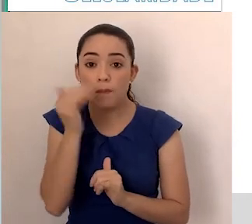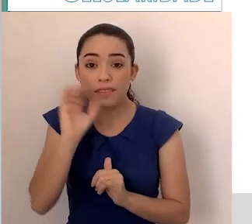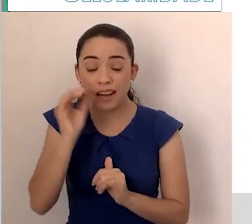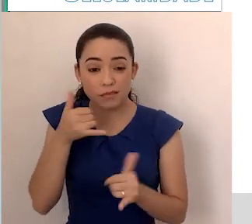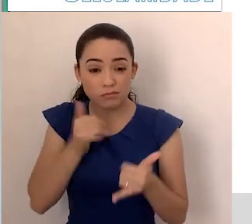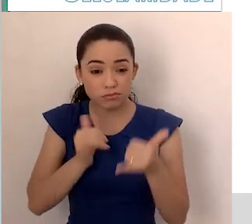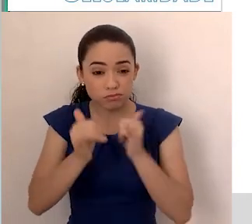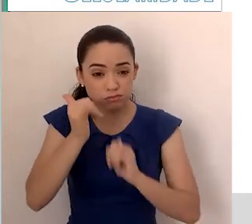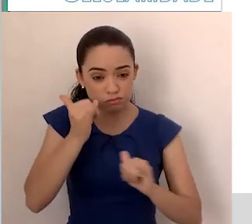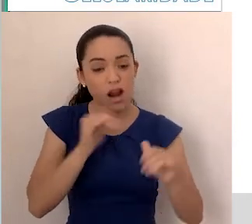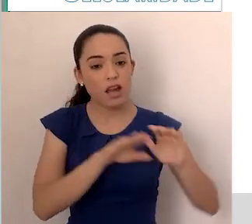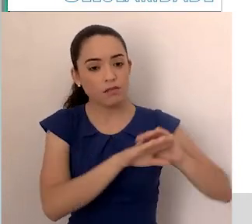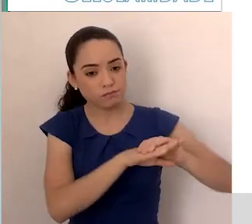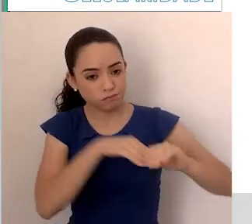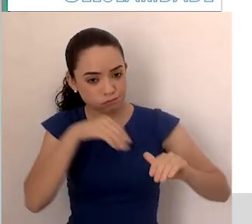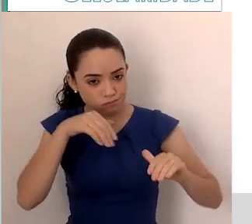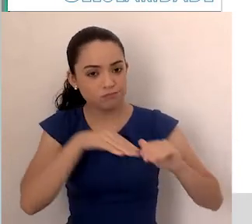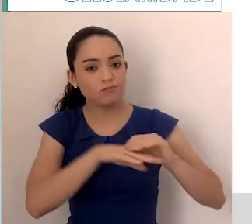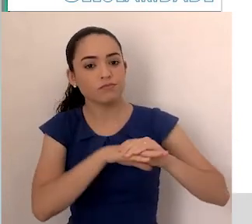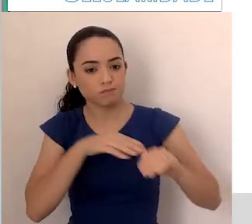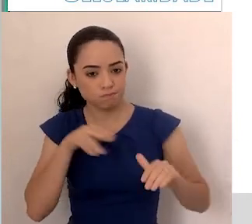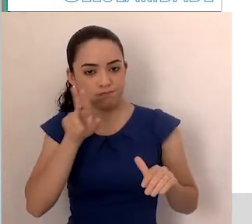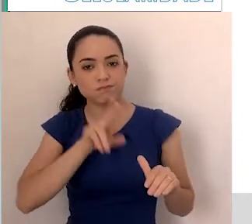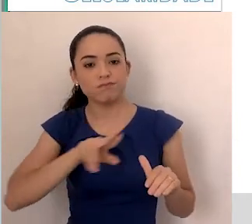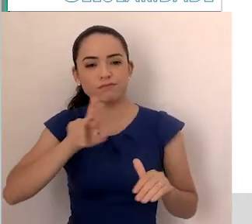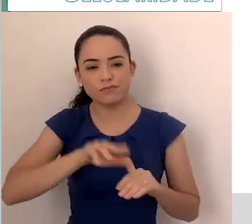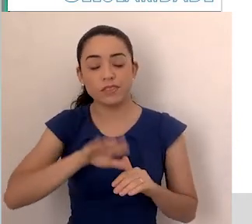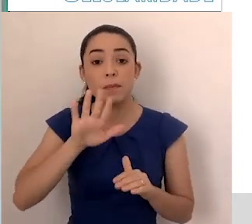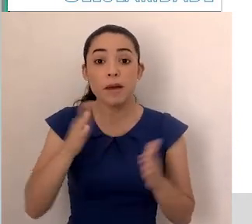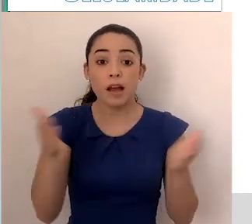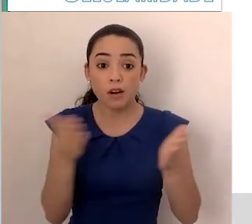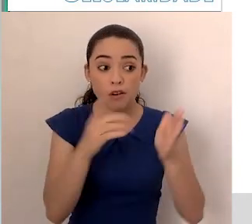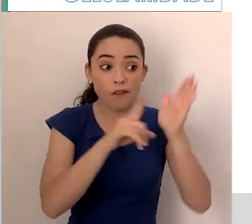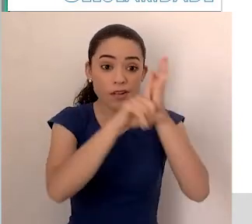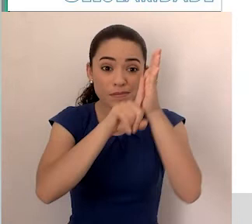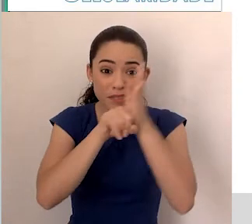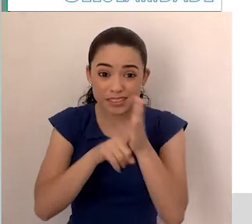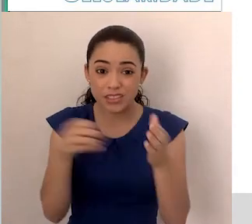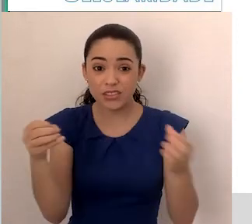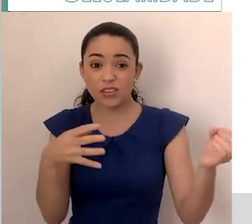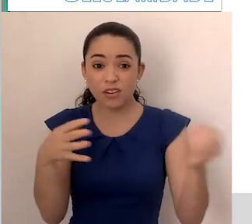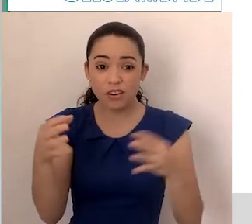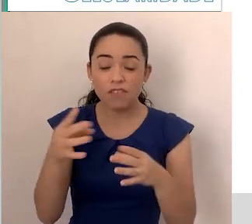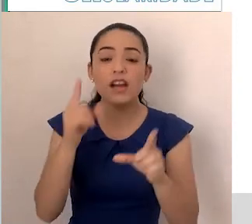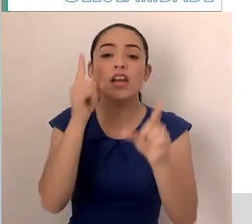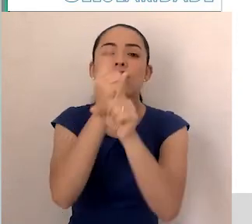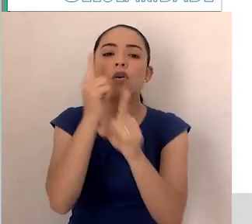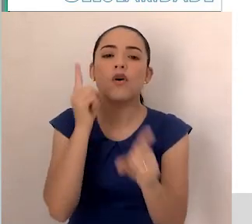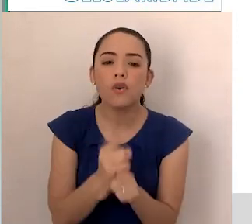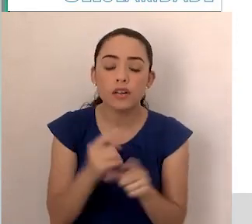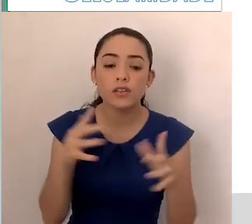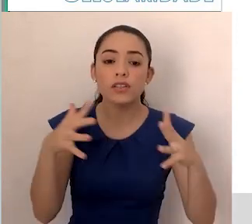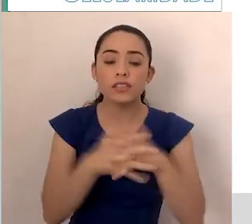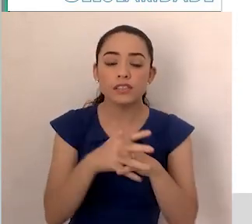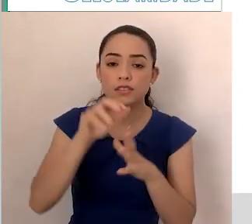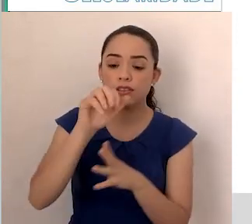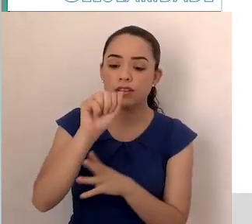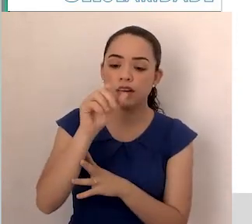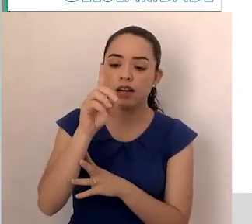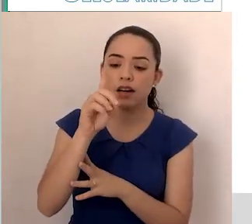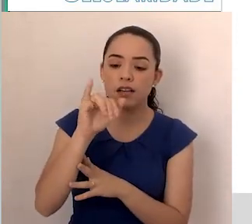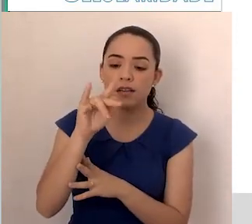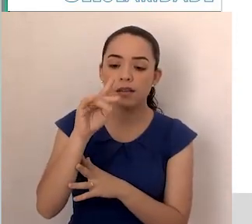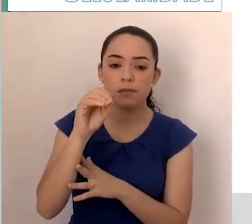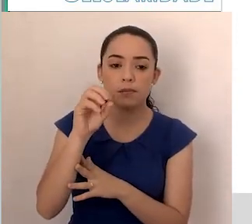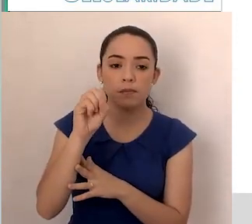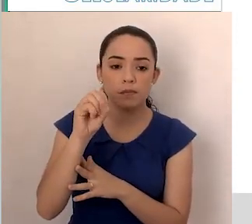jejum. Contudo, as pesquisas mais recentes têm definido o tecido adiposo como o maior tecido endócrino